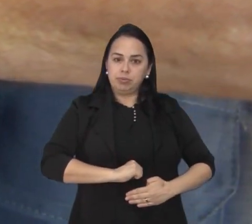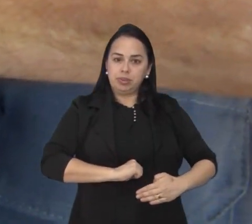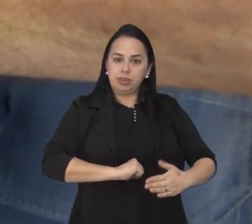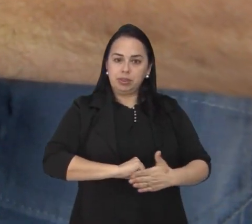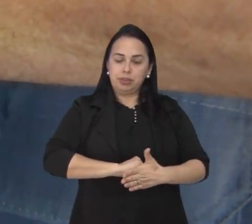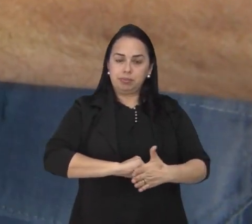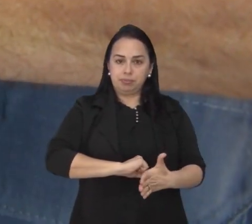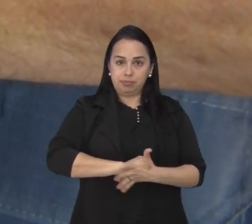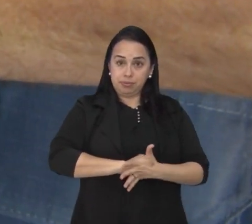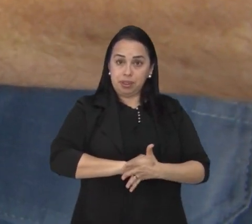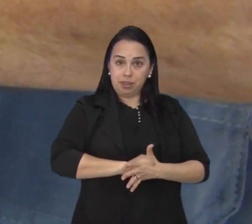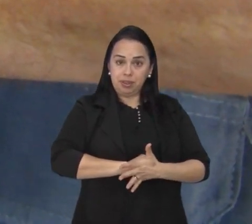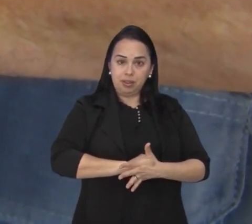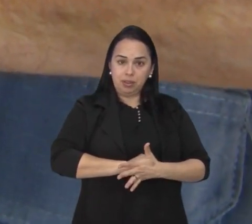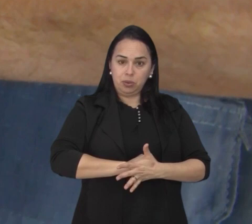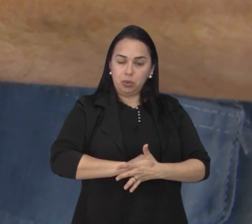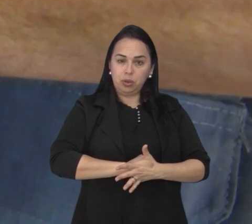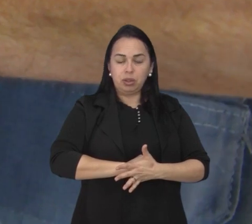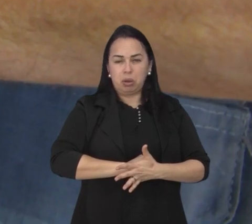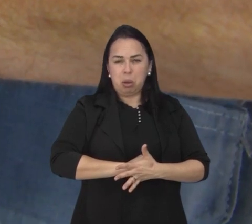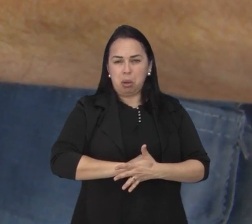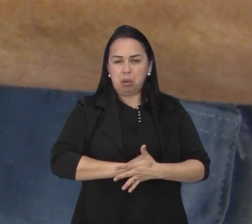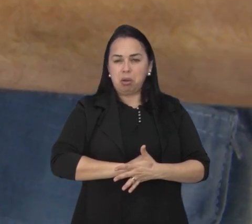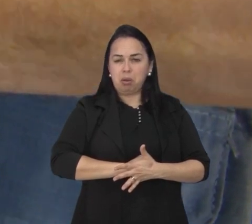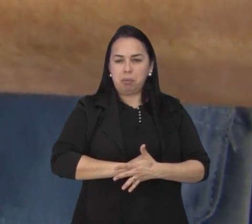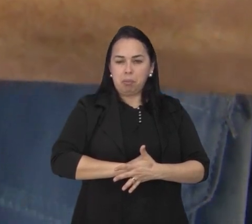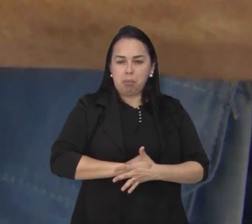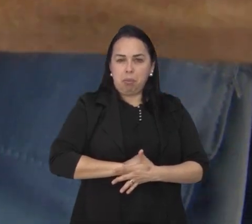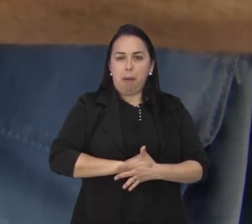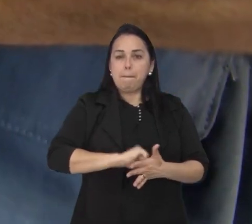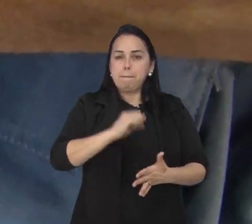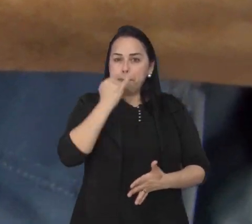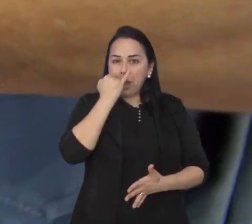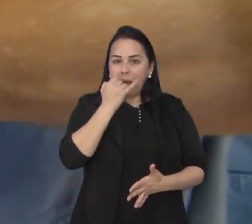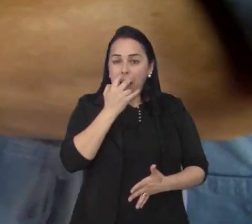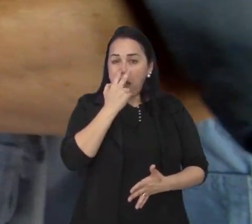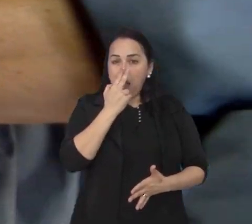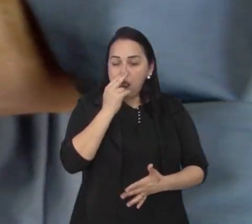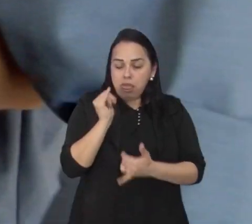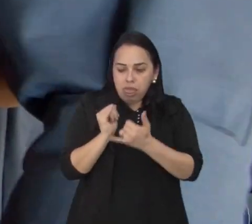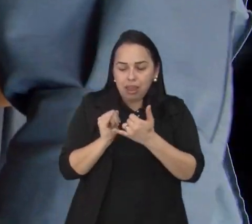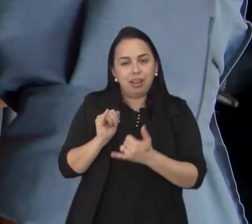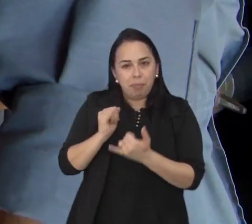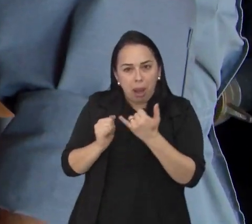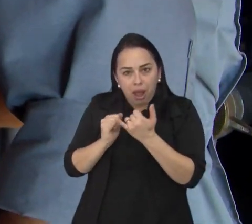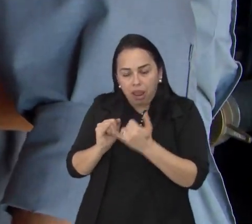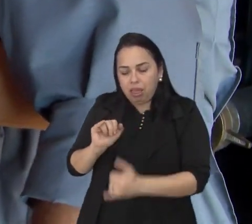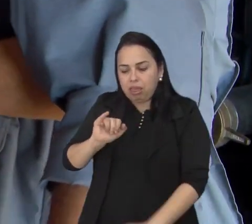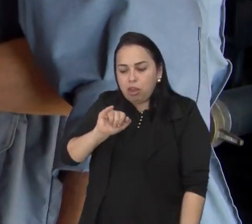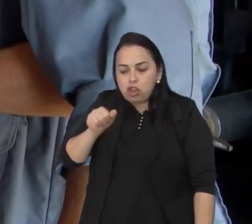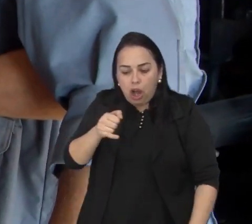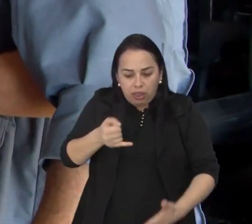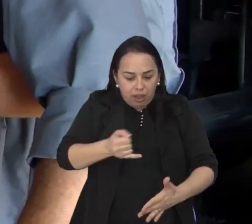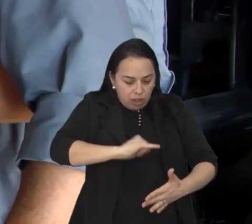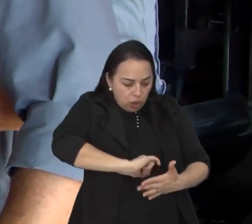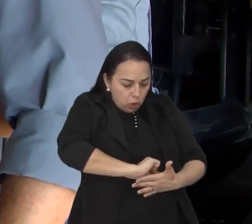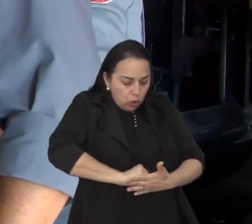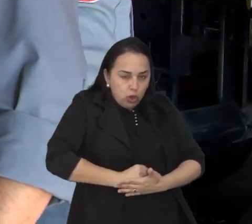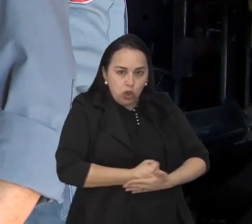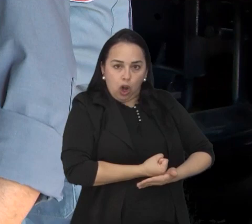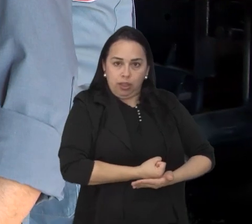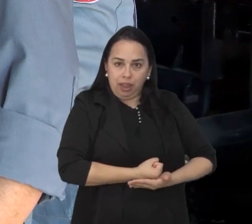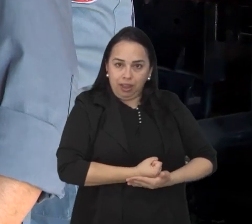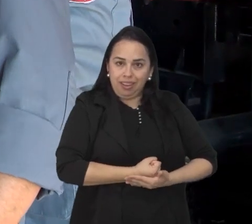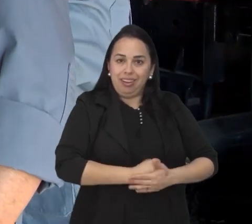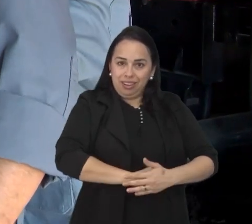punho cerrado e aplicar um movimento como se fosse desenhando um J. Um J no tronco do Lemes, com